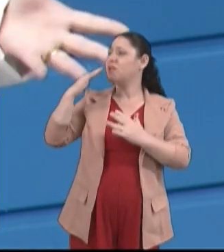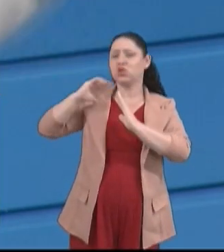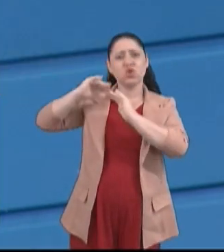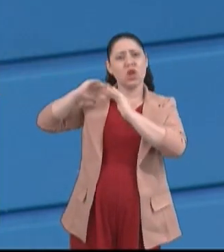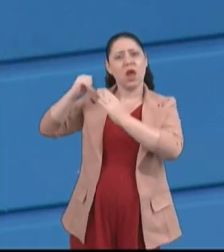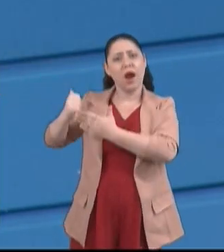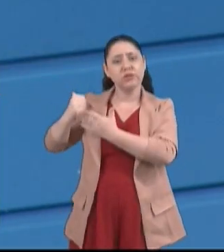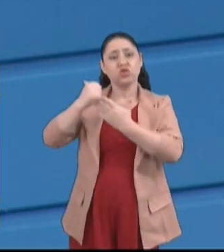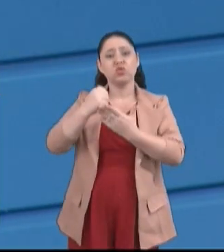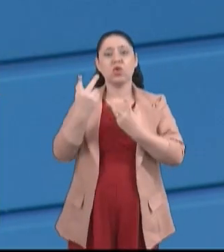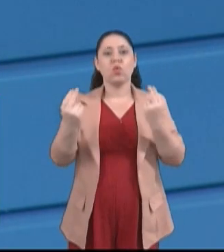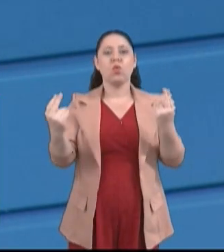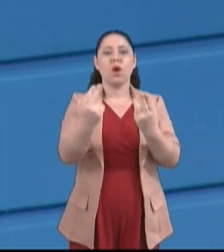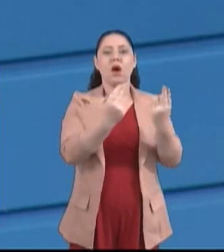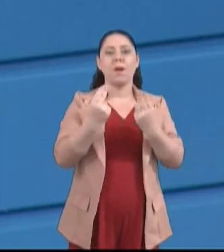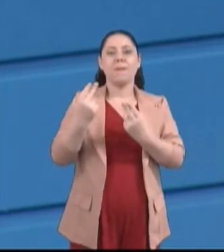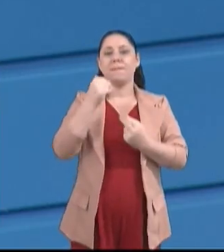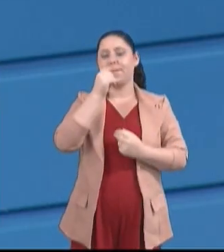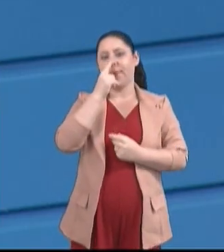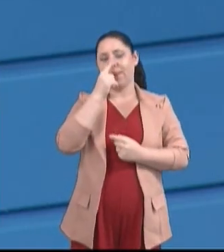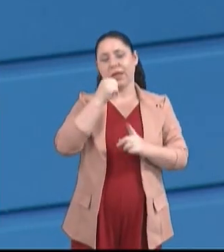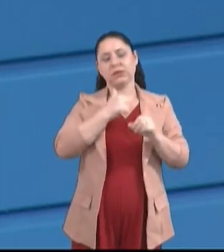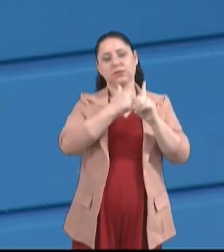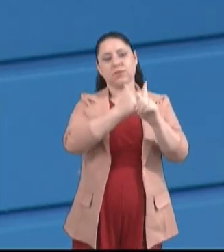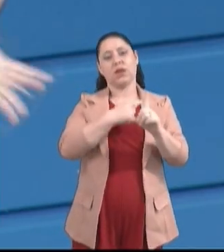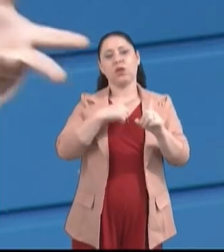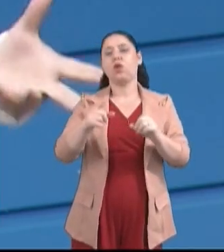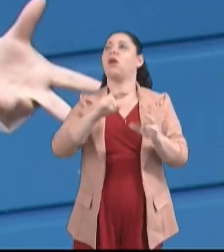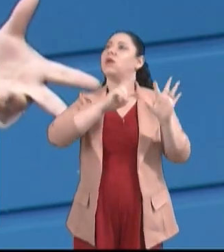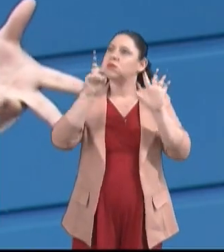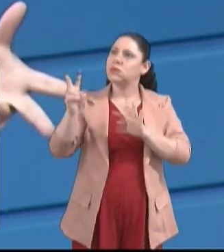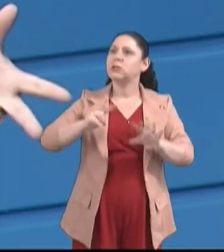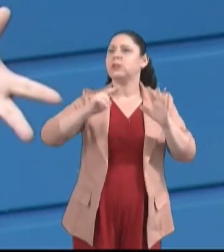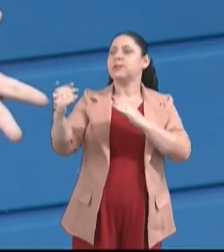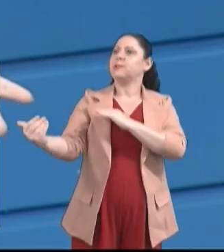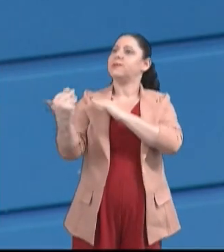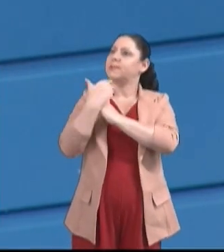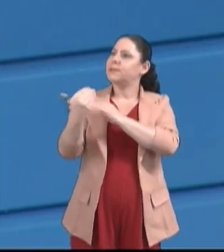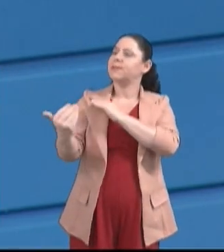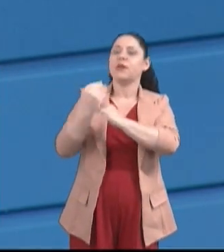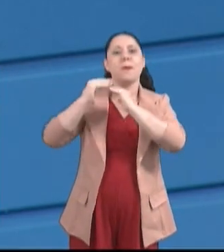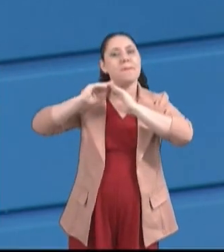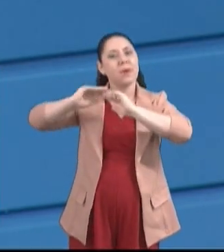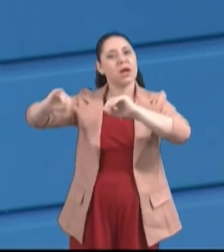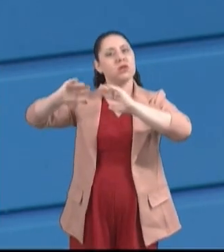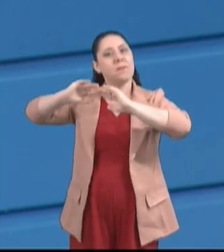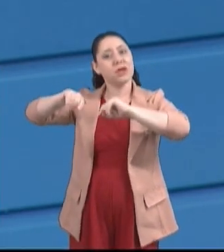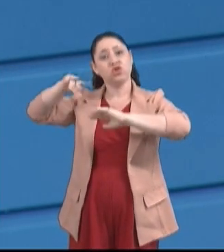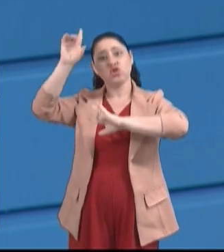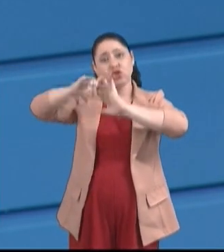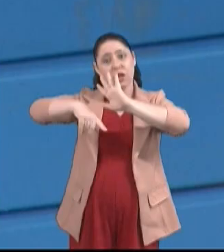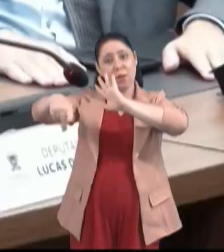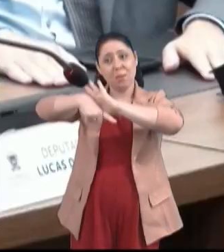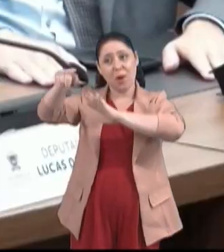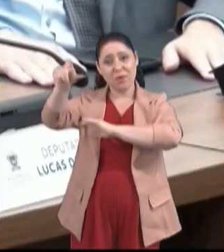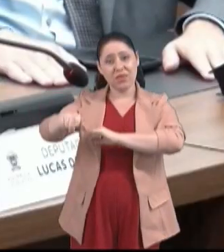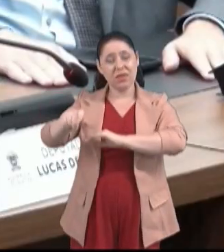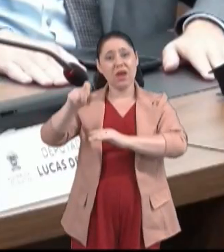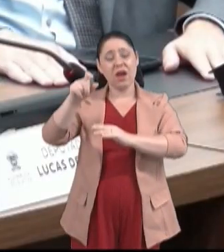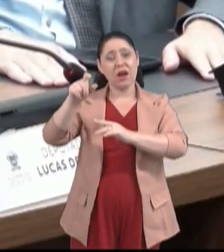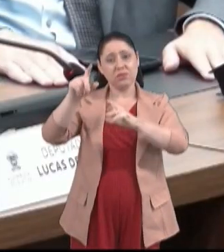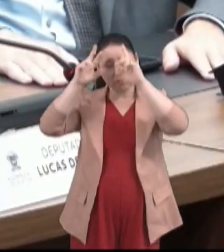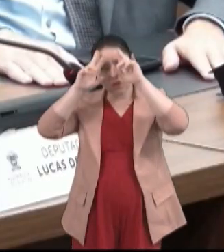socorro. Como várias mães atípicas, a gente recebe toda semana aqui solicitando que os direitos delas